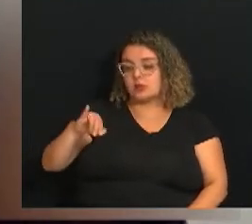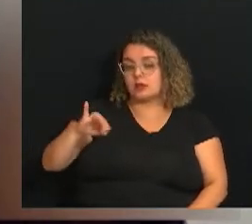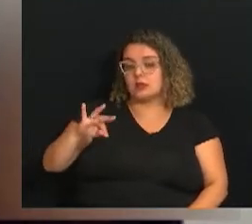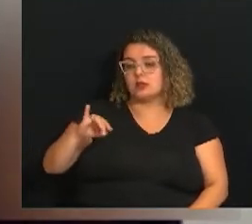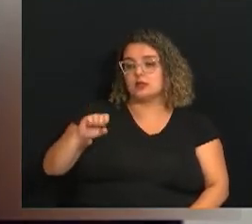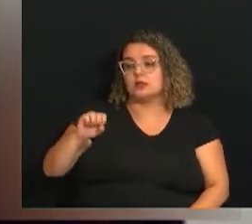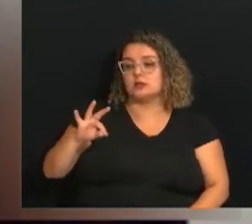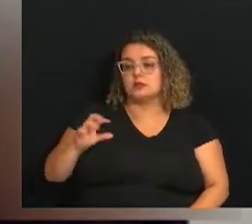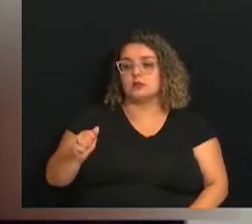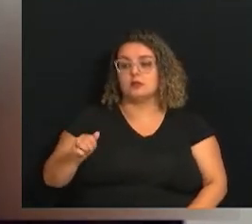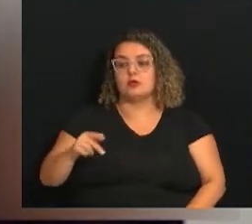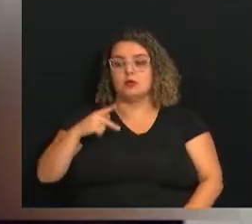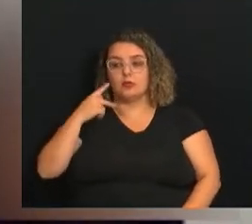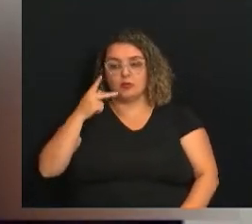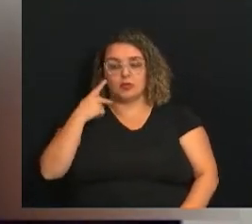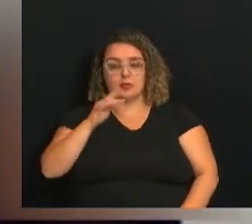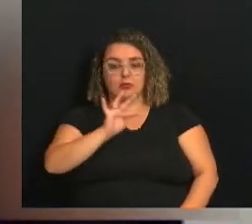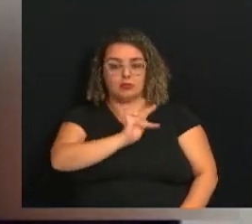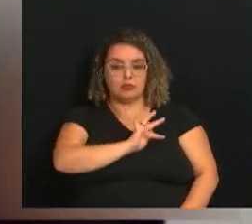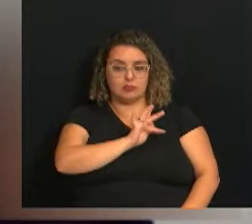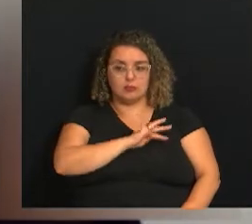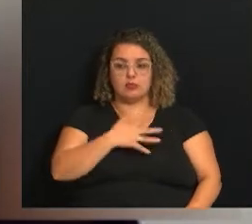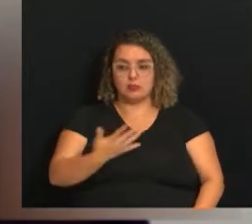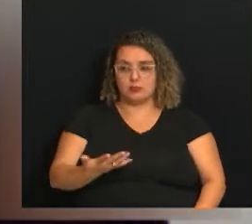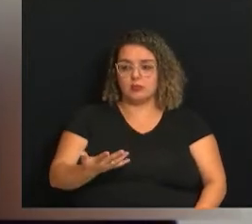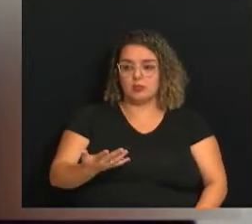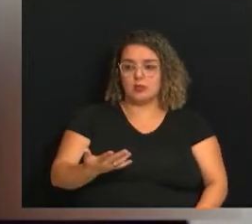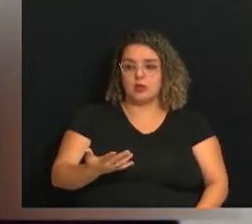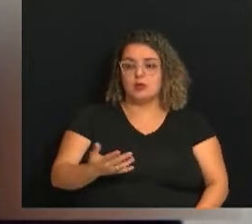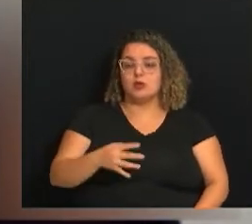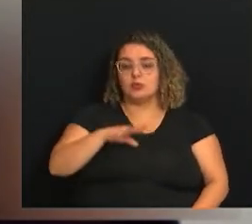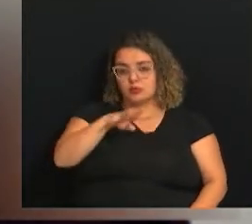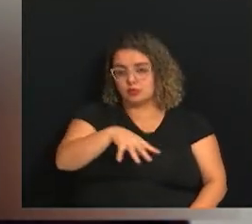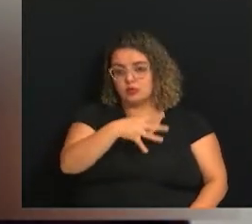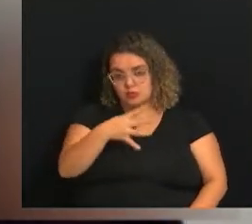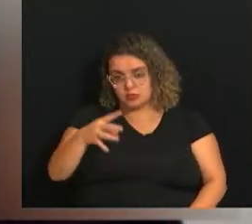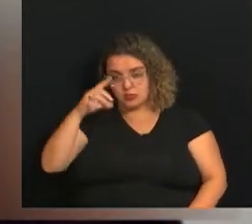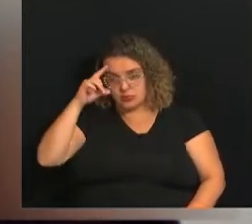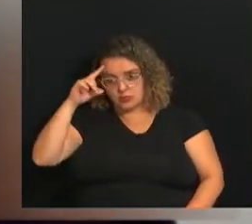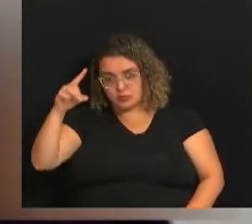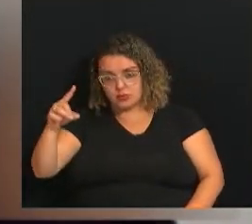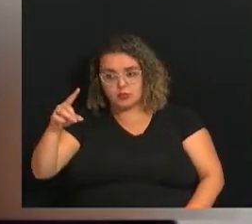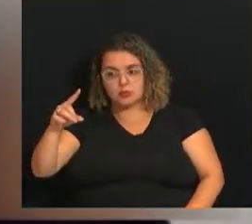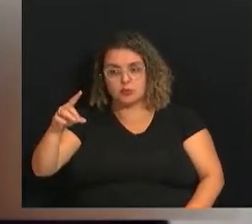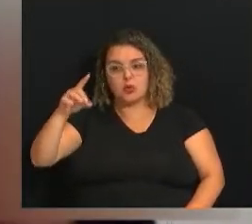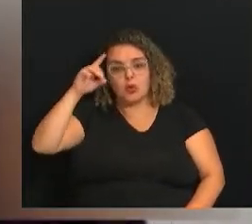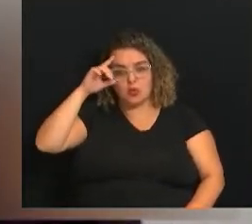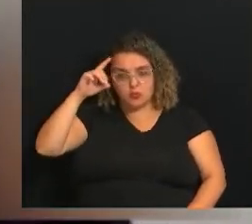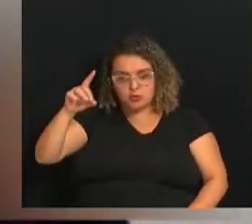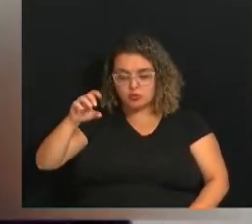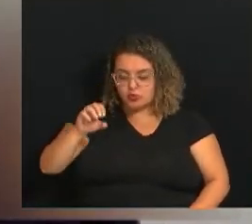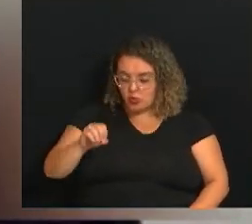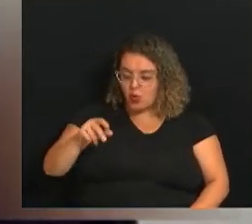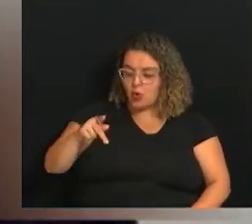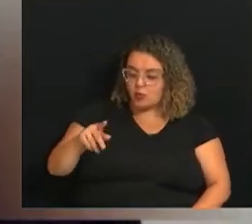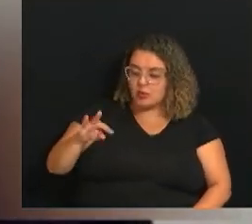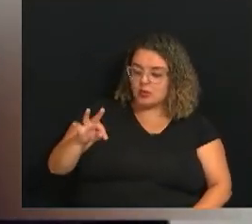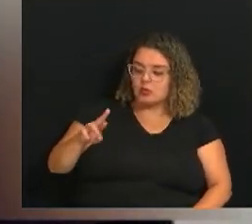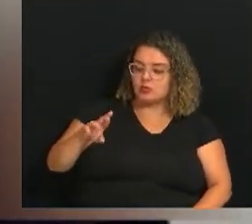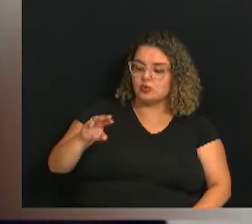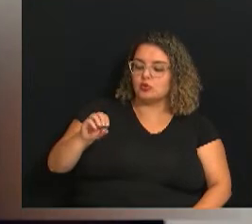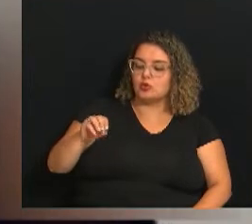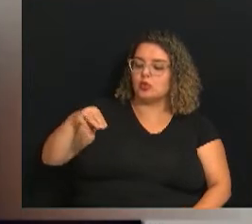lei onde fica designado no calendário municipal o dia do optometrista. E eu votei a favor.